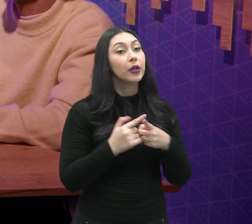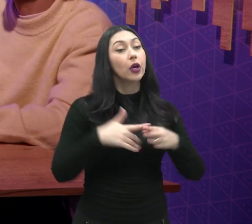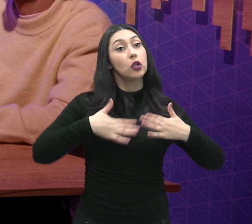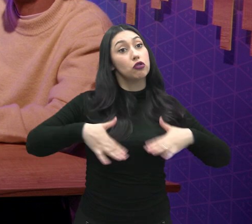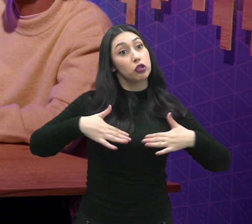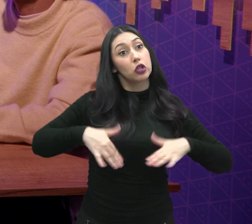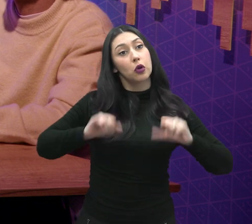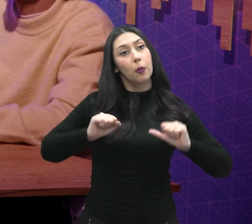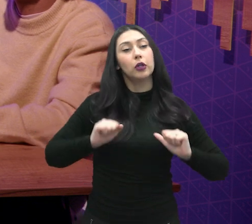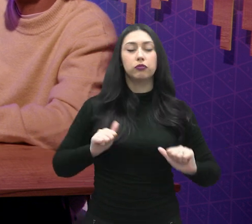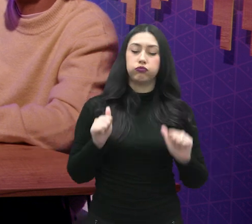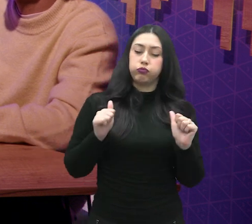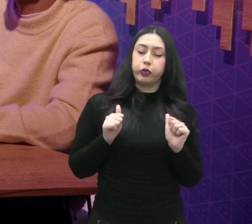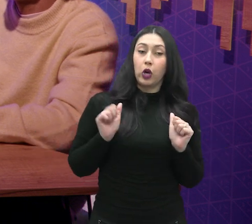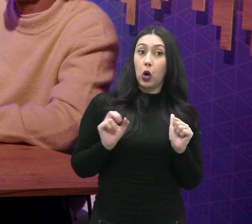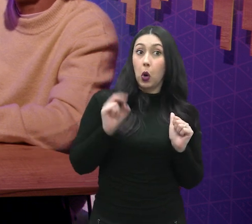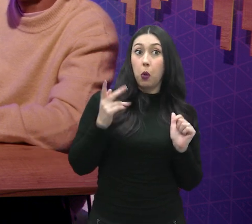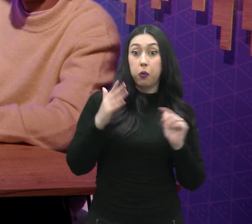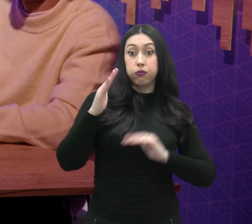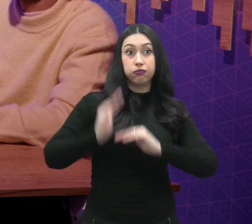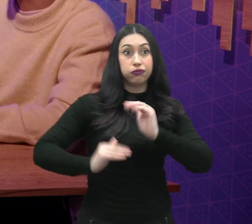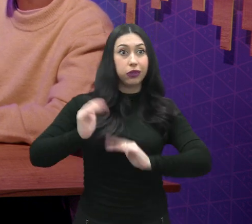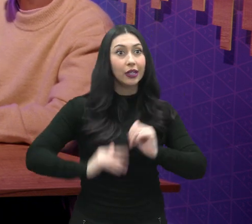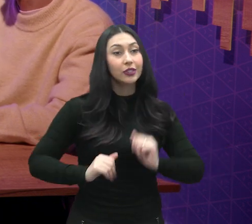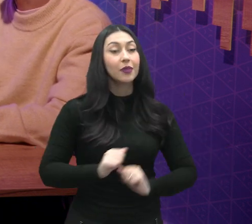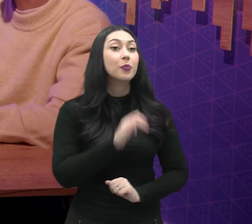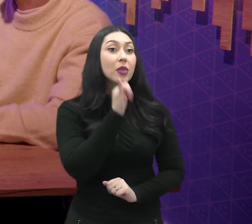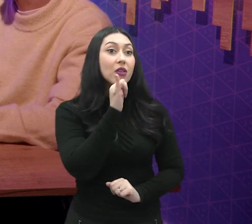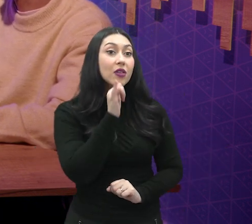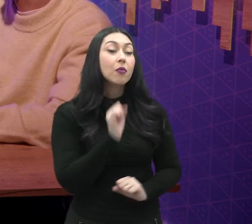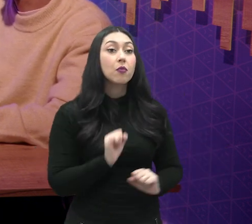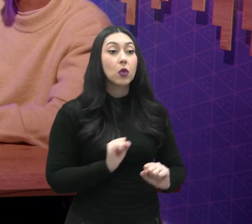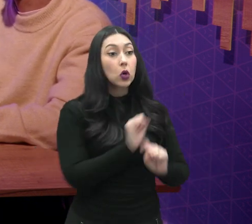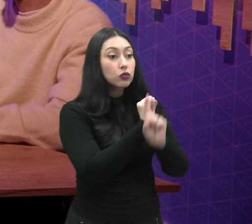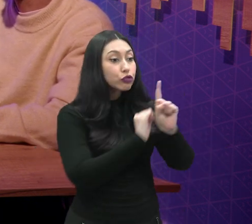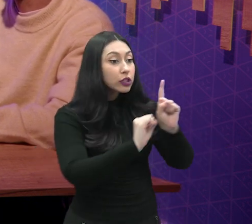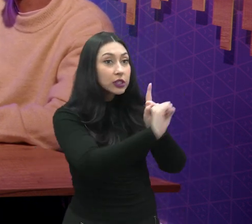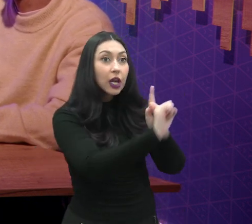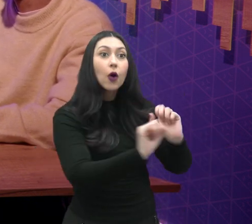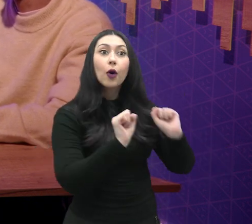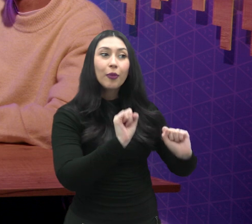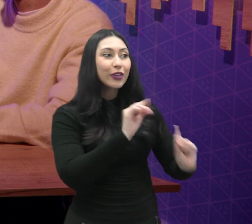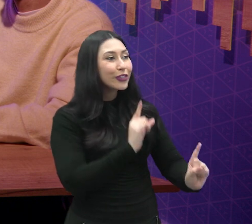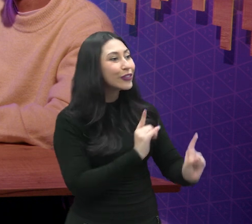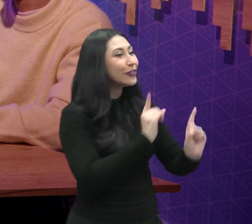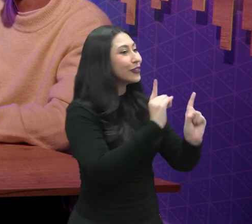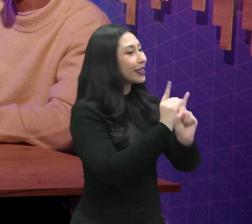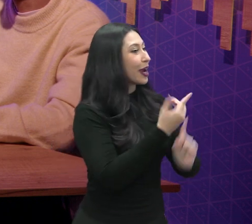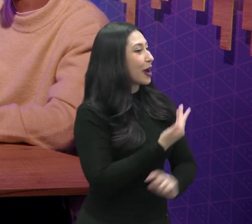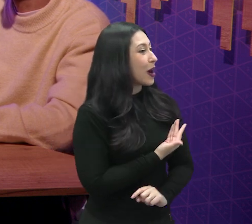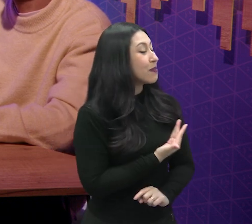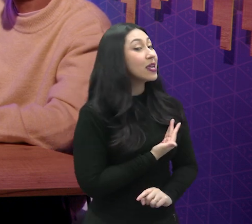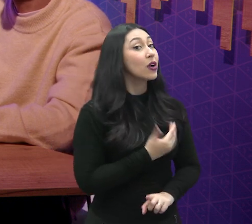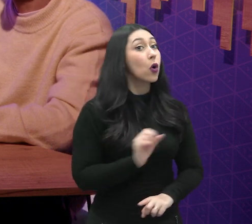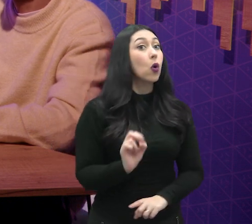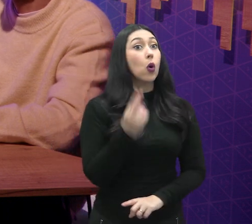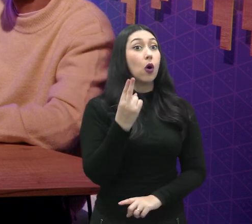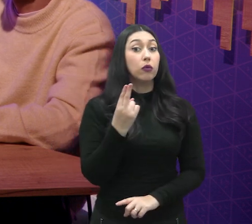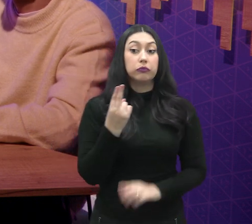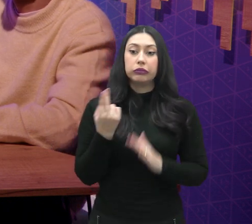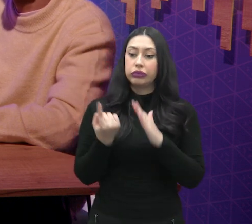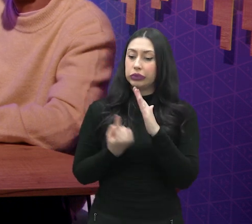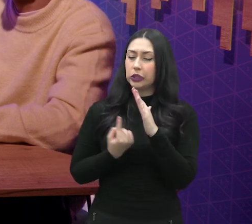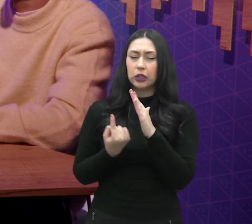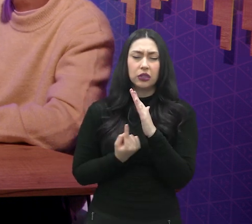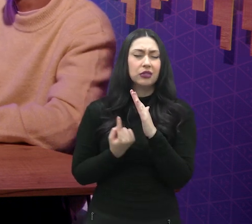que o descanso, ele pode ser tanto ativo quanto passivo. Isso. Então, por exemplo, o descanso social, ele pode ser tanto você encontrar pessoas,